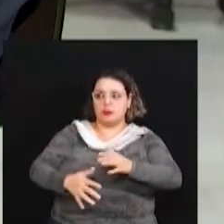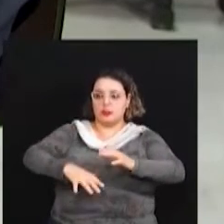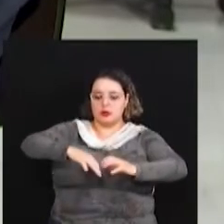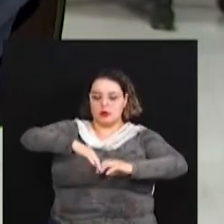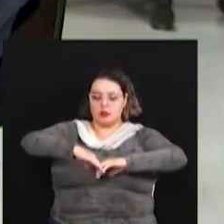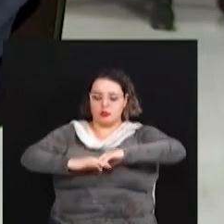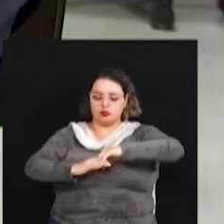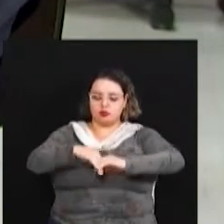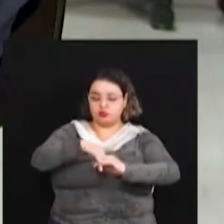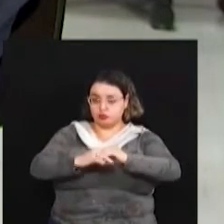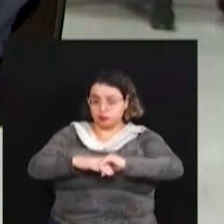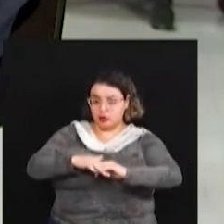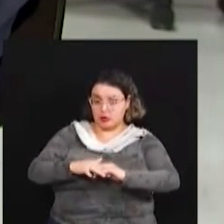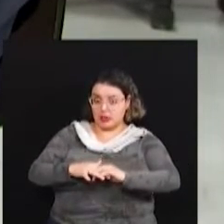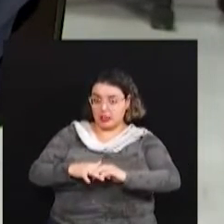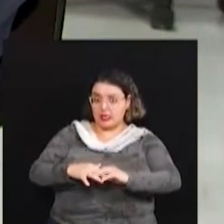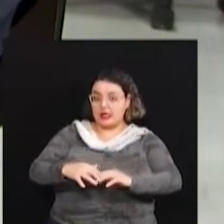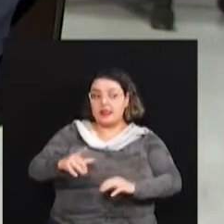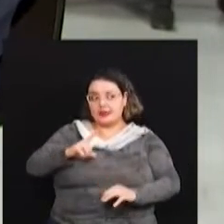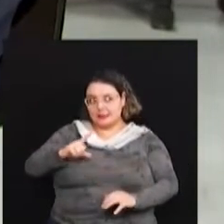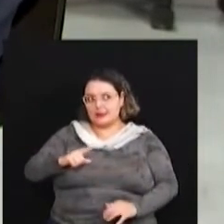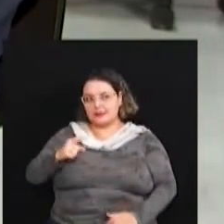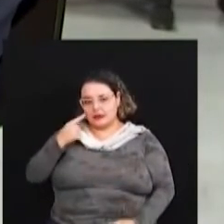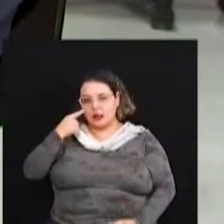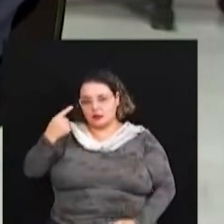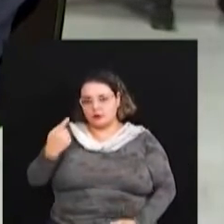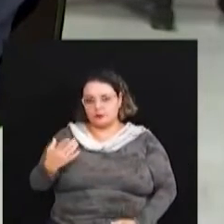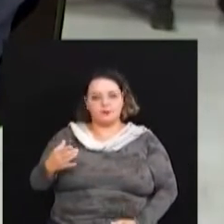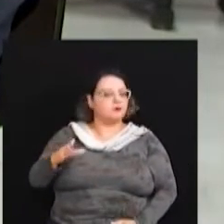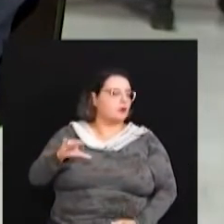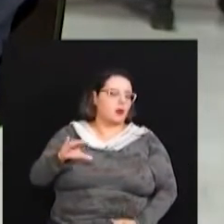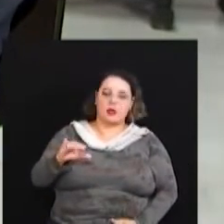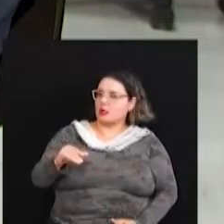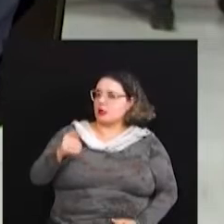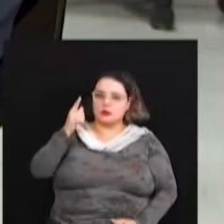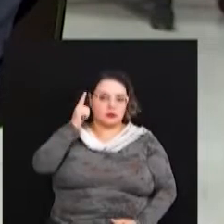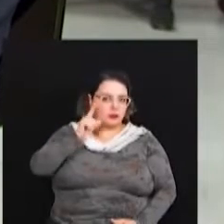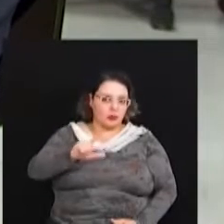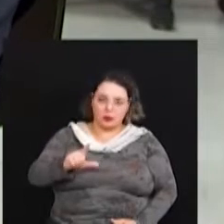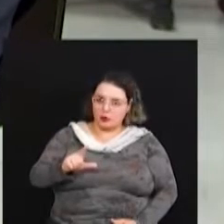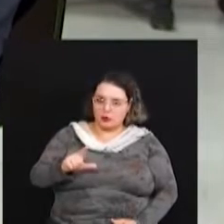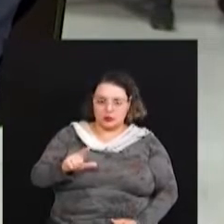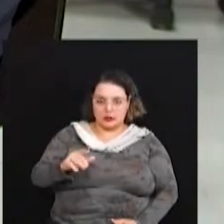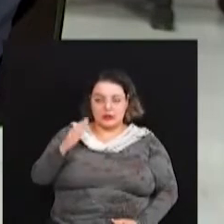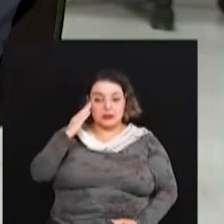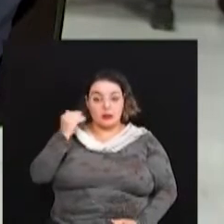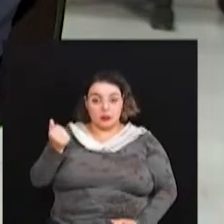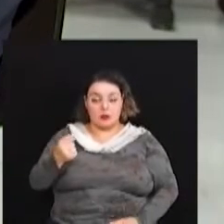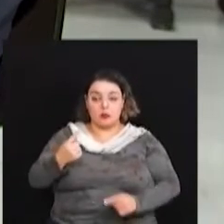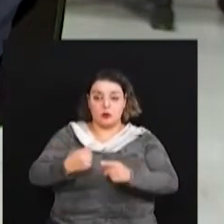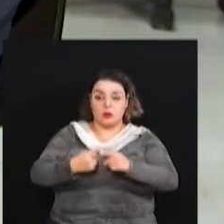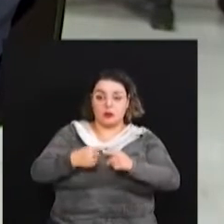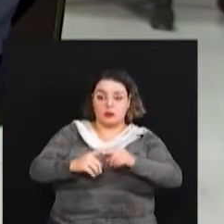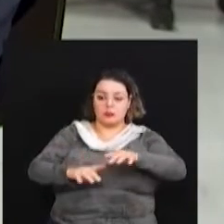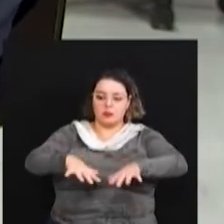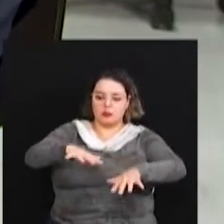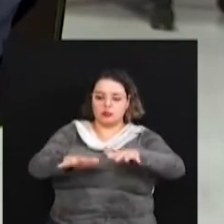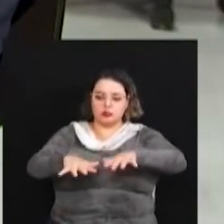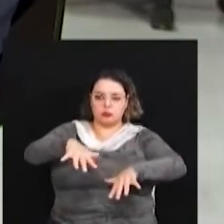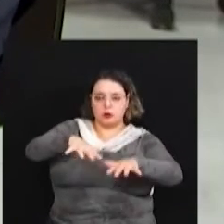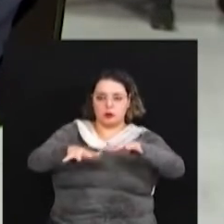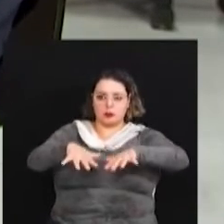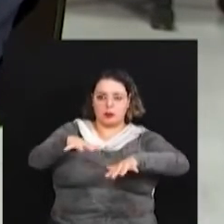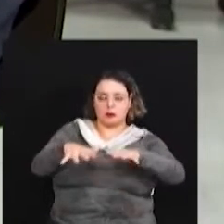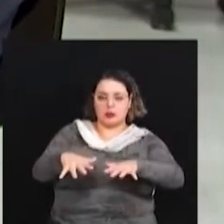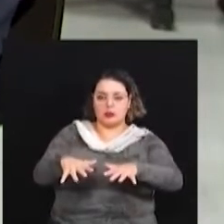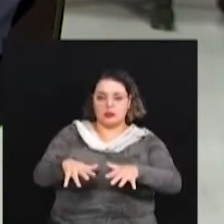abalos são previsíveis? Todos eles são? Não, a ciência não consegue prever, porque os terremotos, na verdade, são